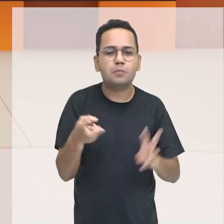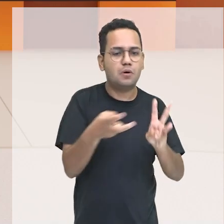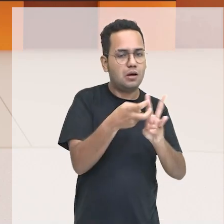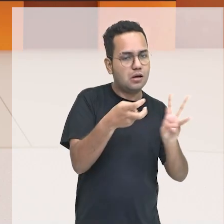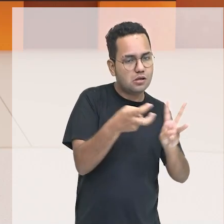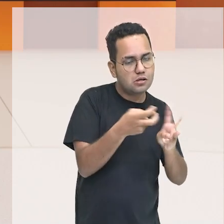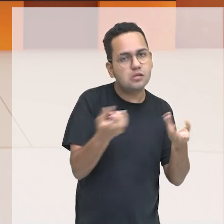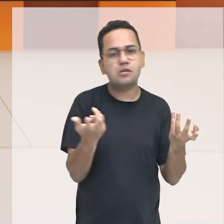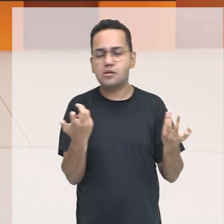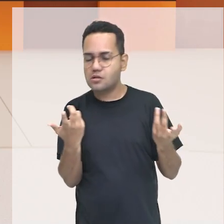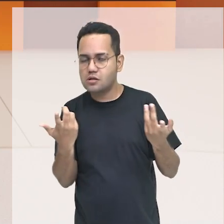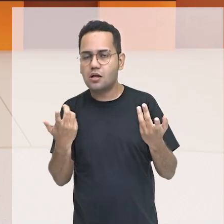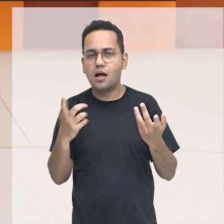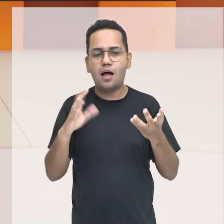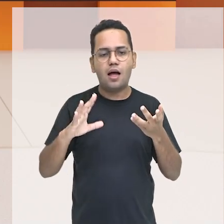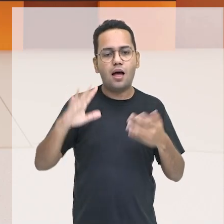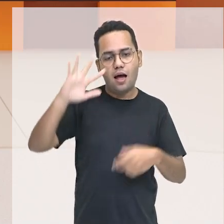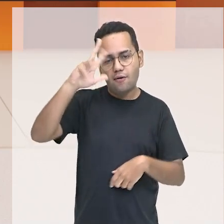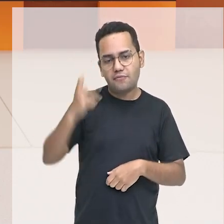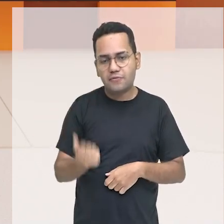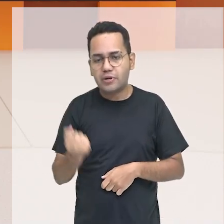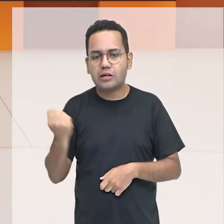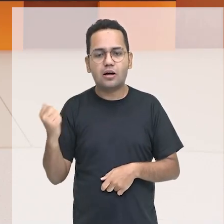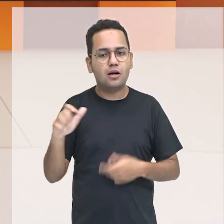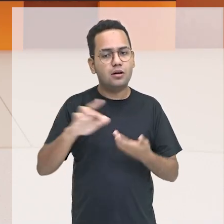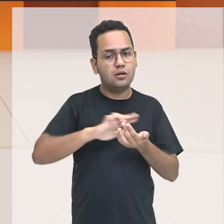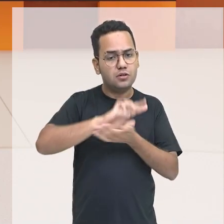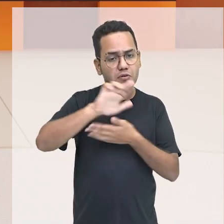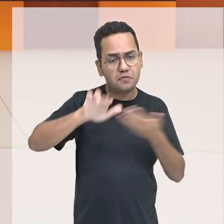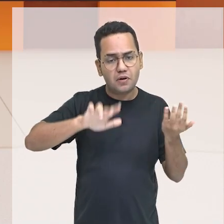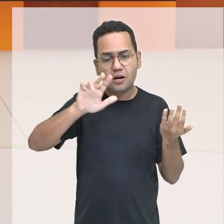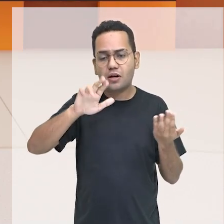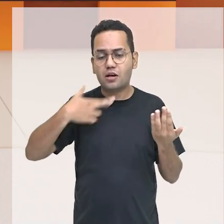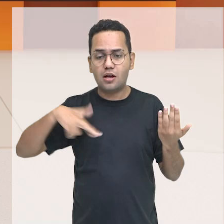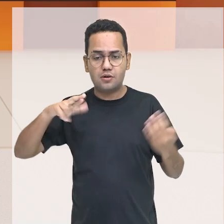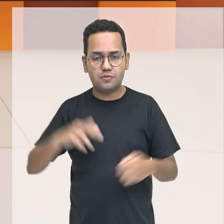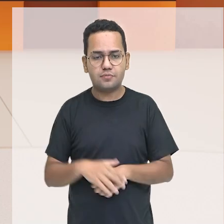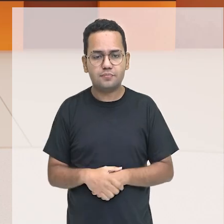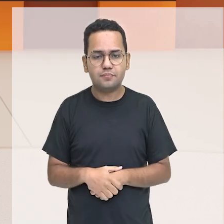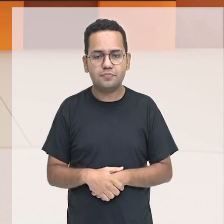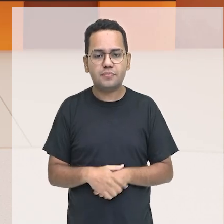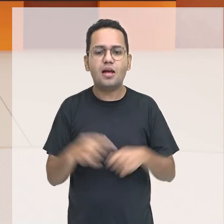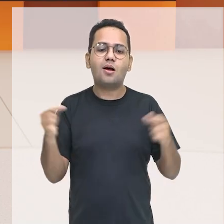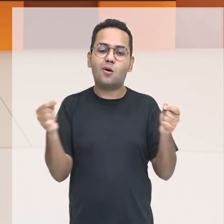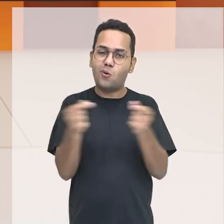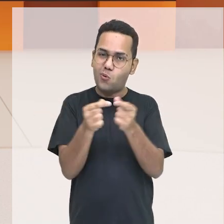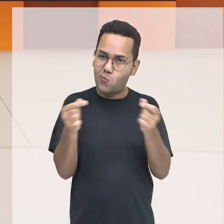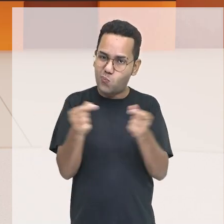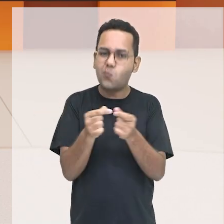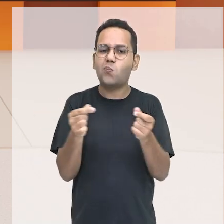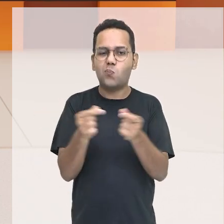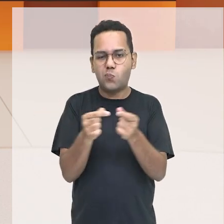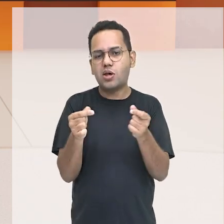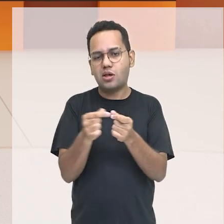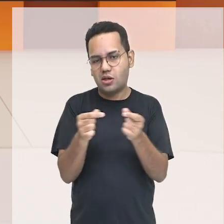africano, o europeu e suas religiões, sim, caracterizam o nosso